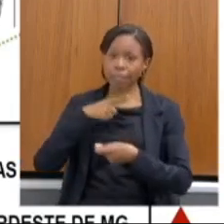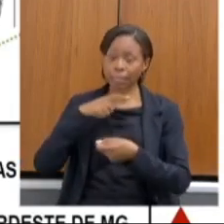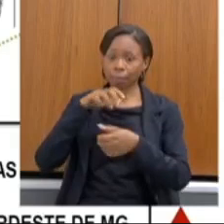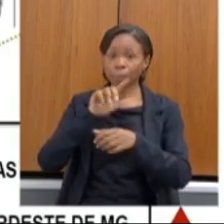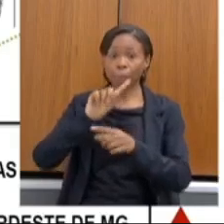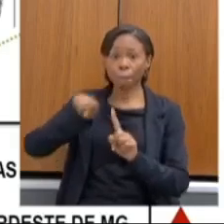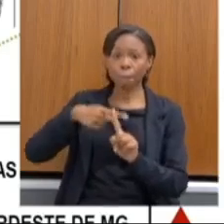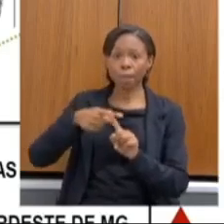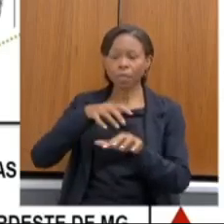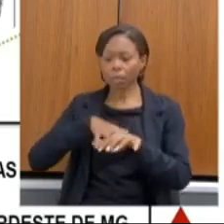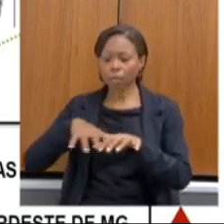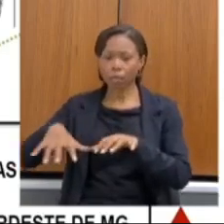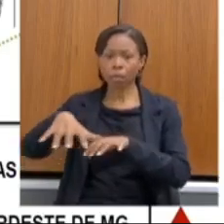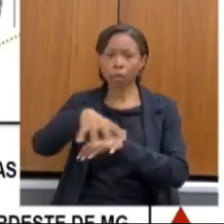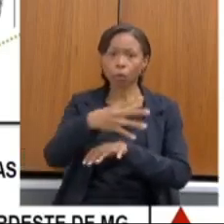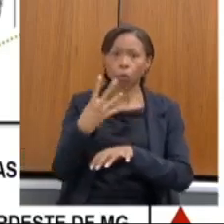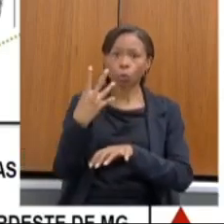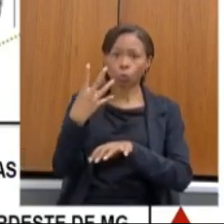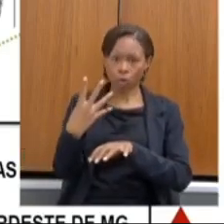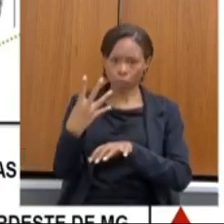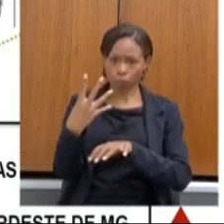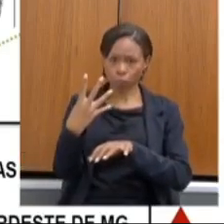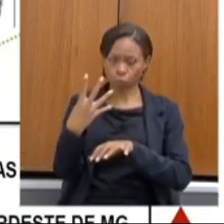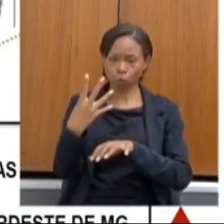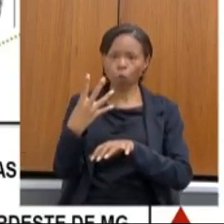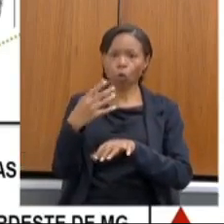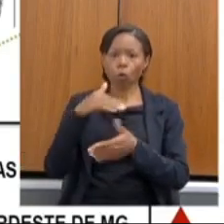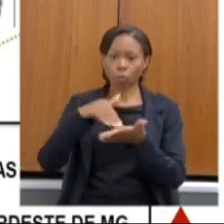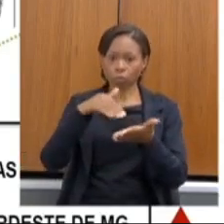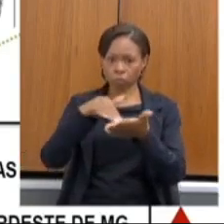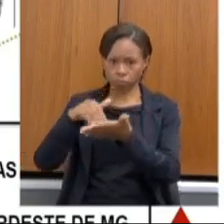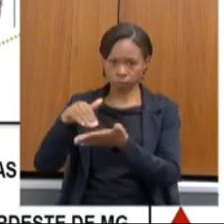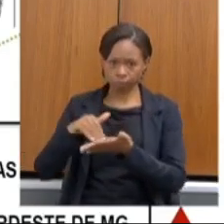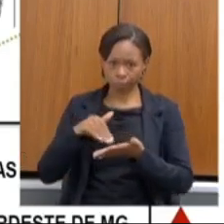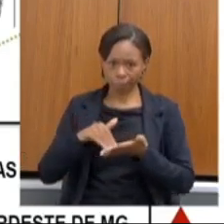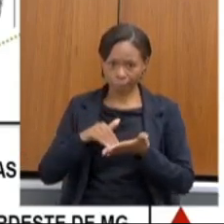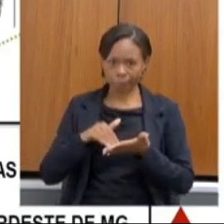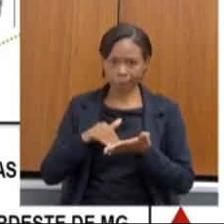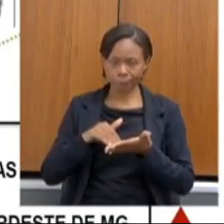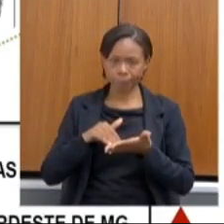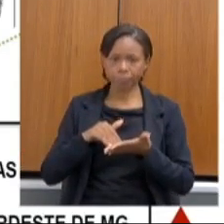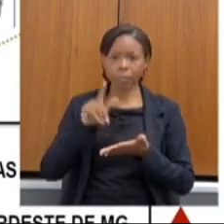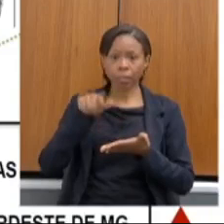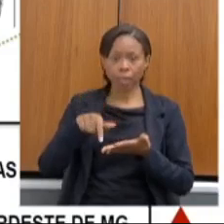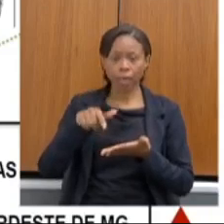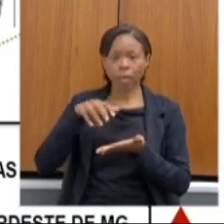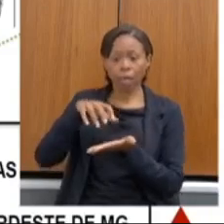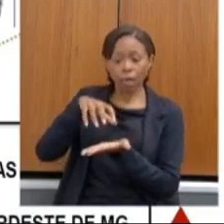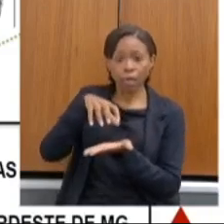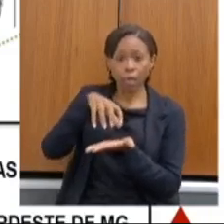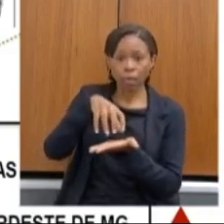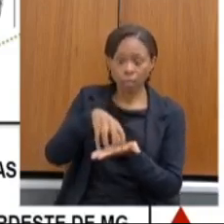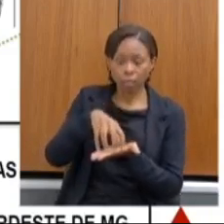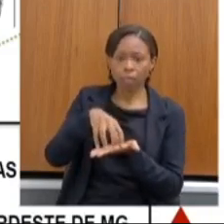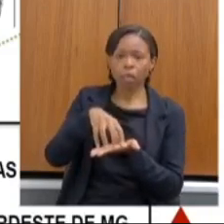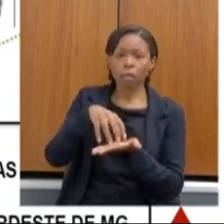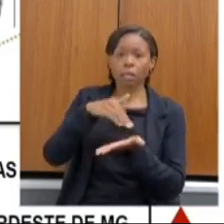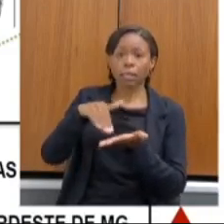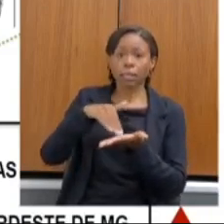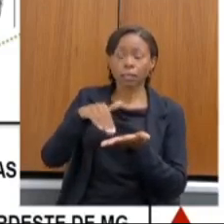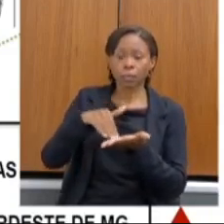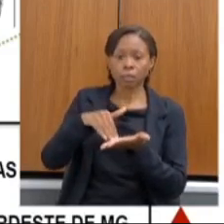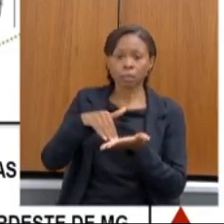subsecretarias ali no canto inferior da apresentação EA Secretaria de desenvolvimento Regional